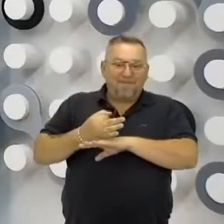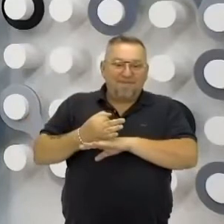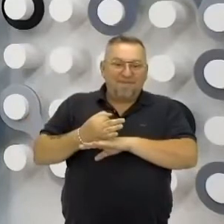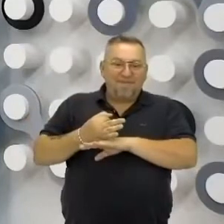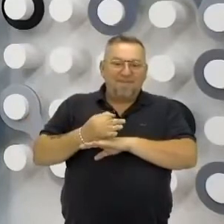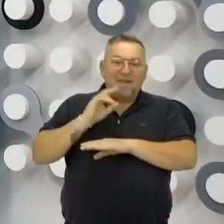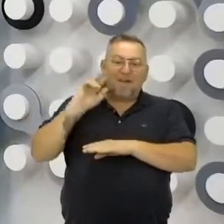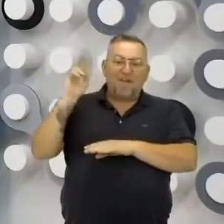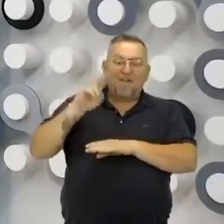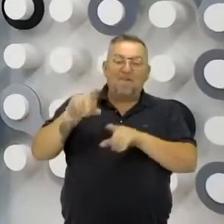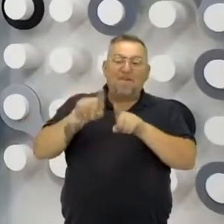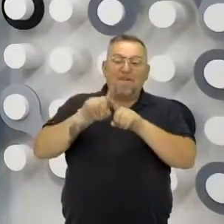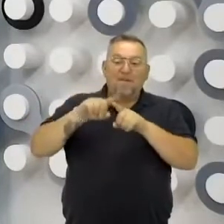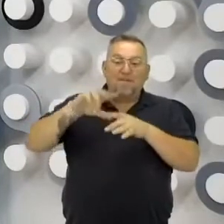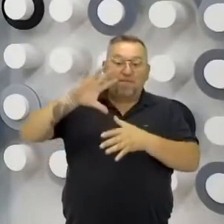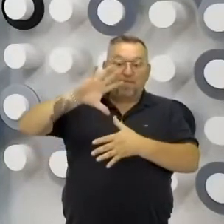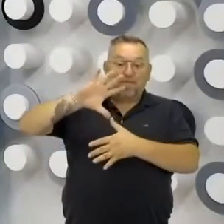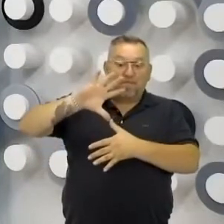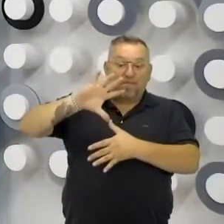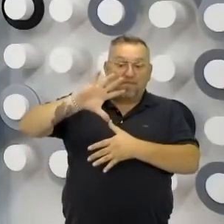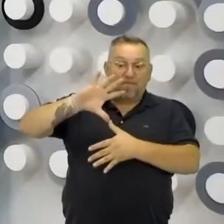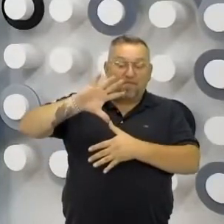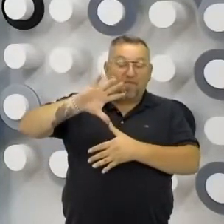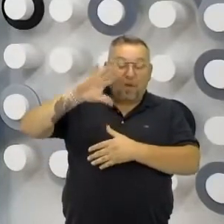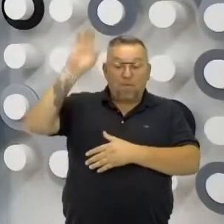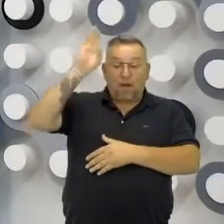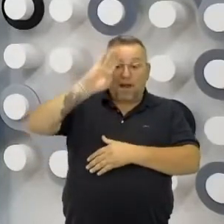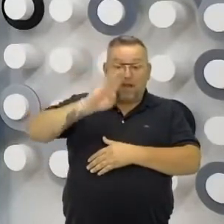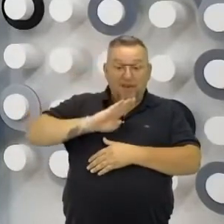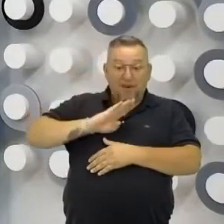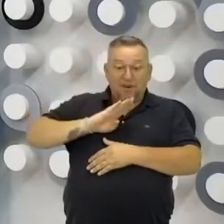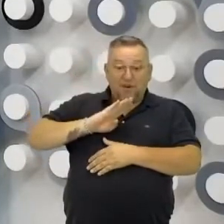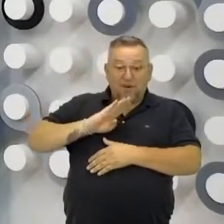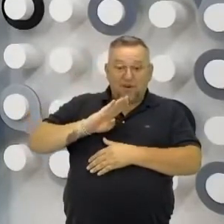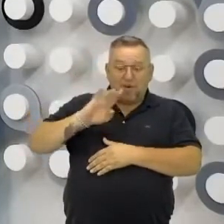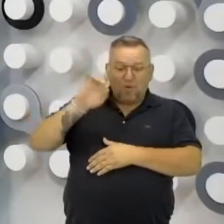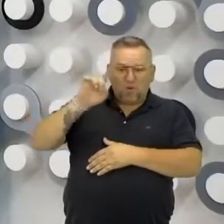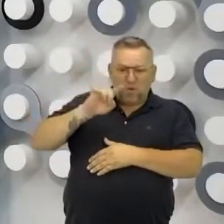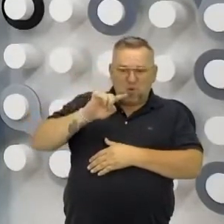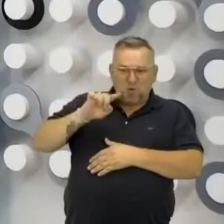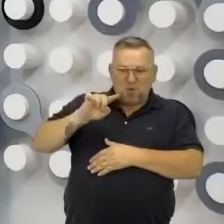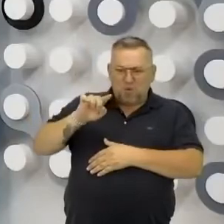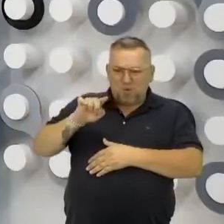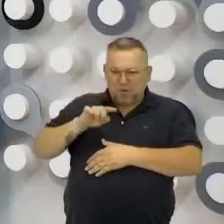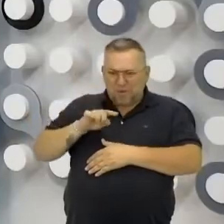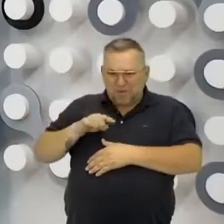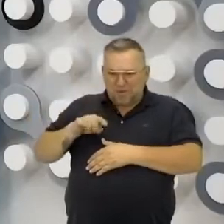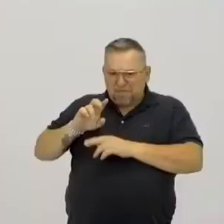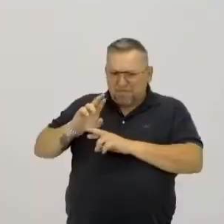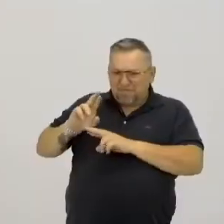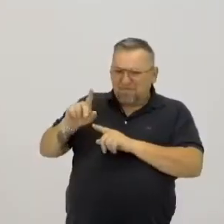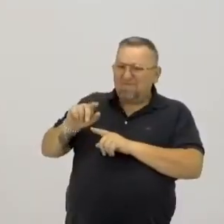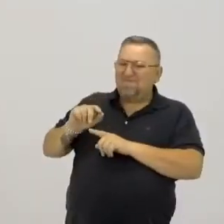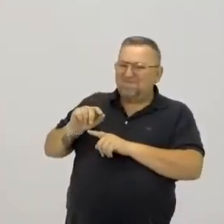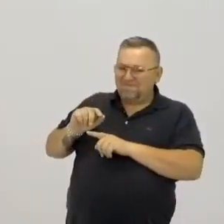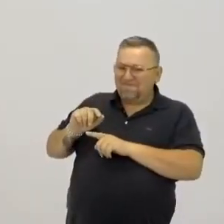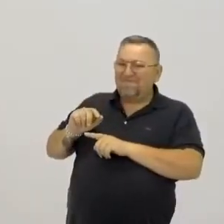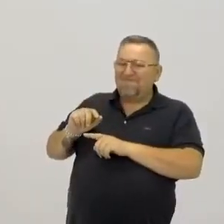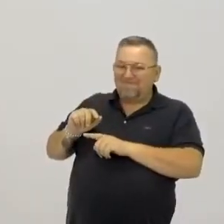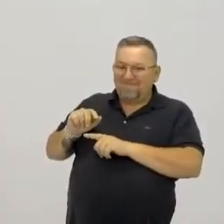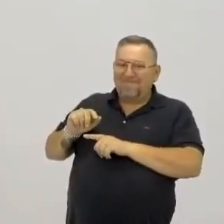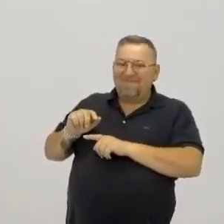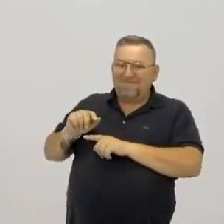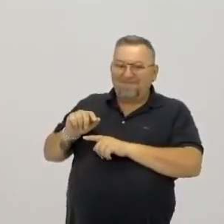aí, dá uma olhadinha aqui no mapa do Brasil. Vocês perceberam? Percebeu, Protone, que a forma dele está bem diferente? Sim. O formato,